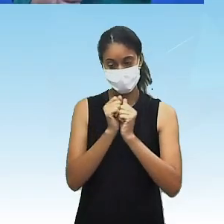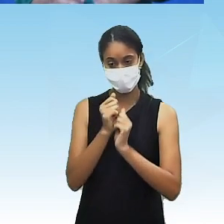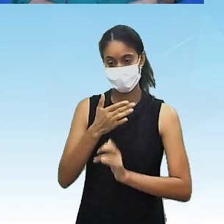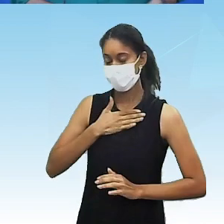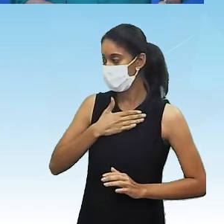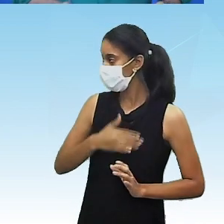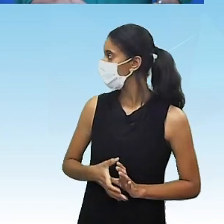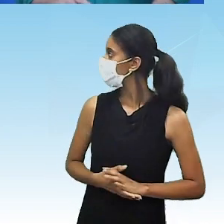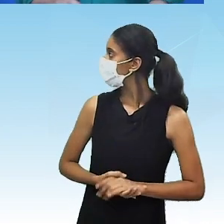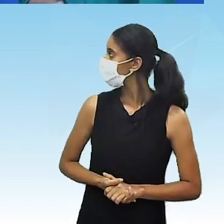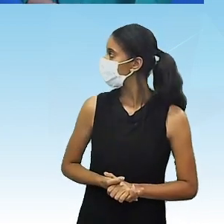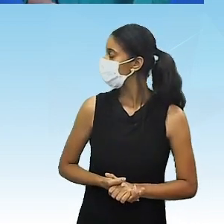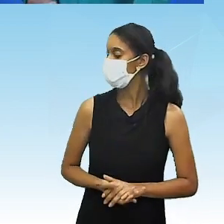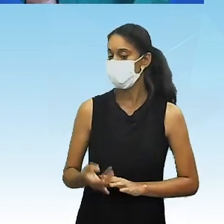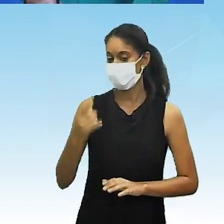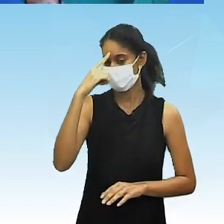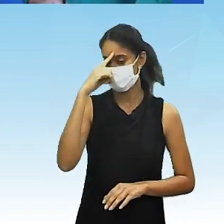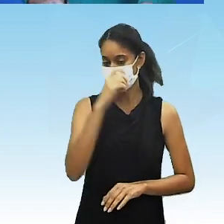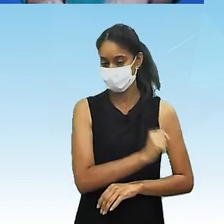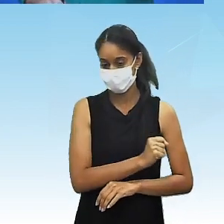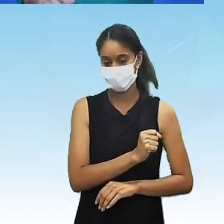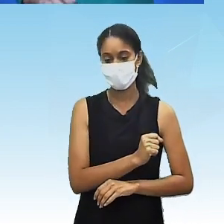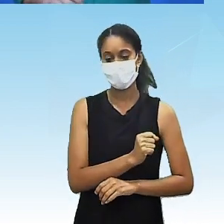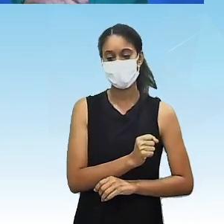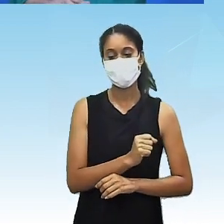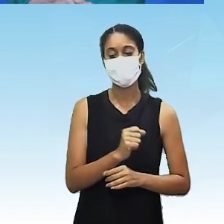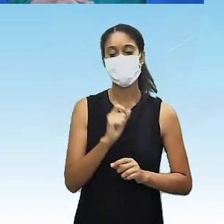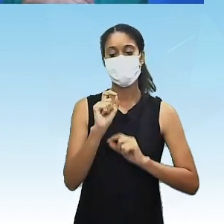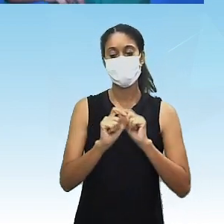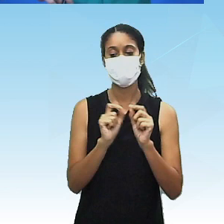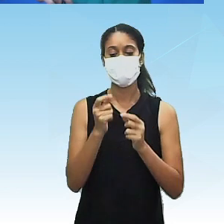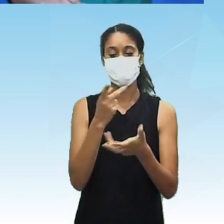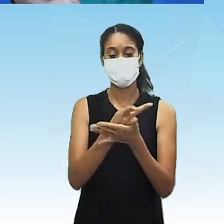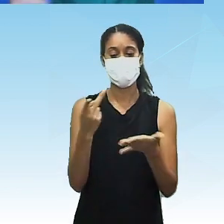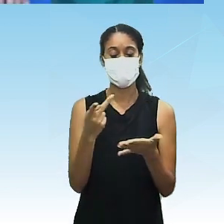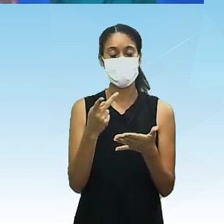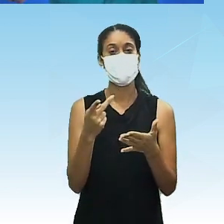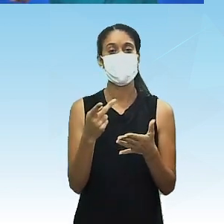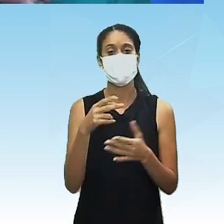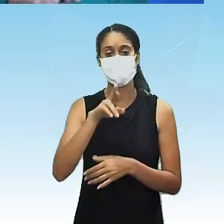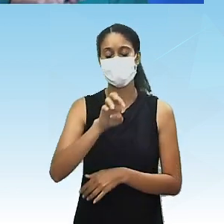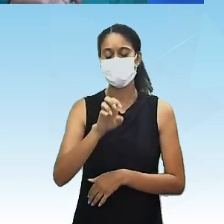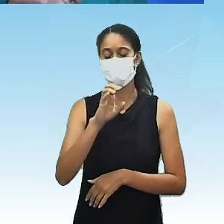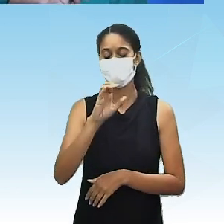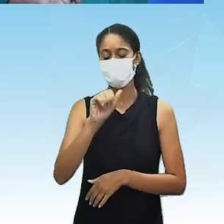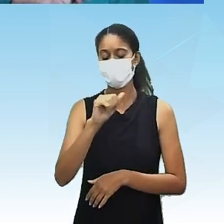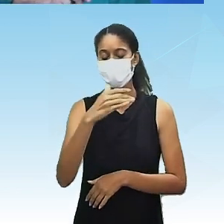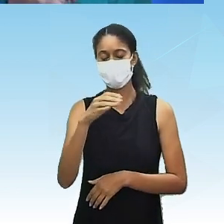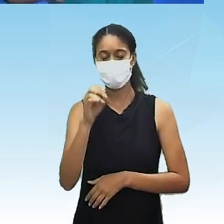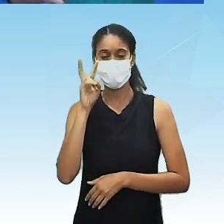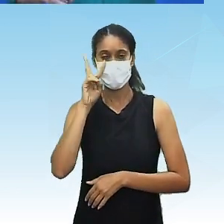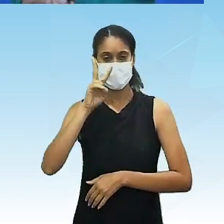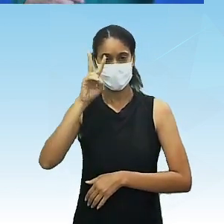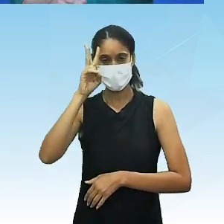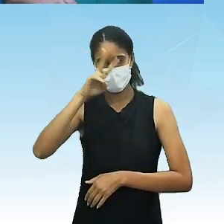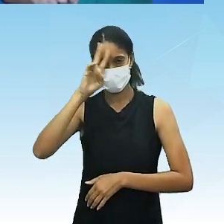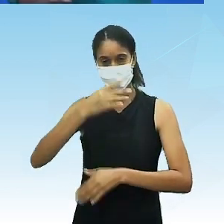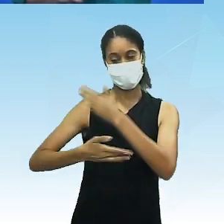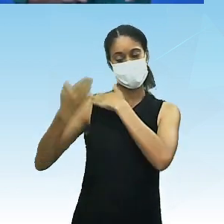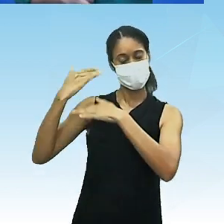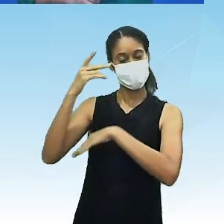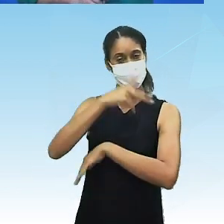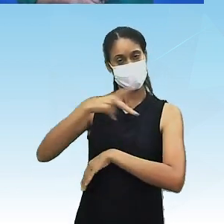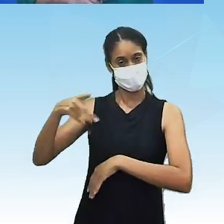compreender melhor a espontaneidade de reação. Lembra que na aula passada, Aquiles, aquele branquinho lá, professor, falou que